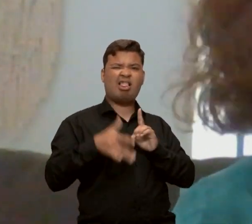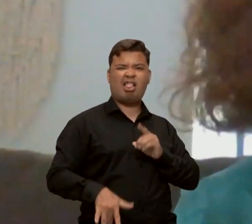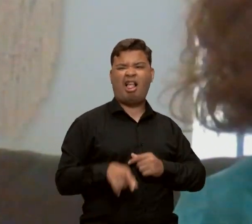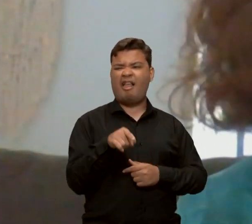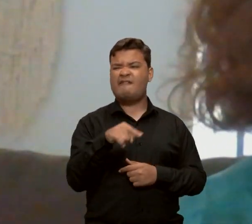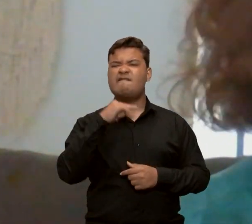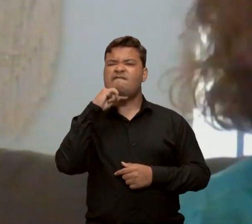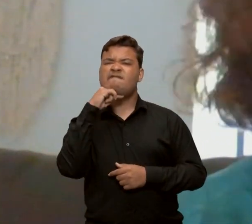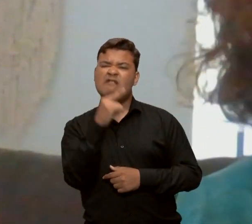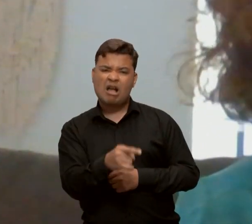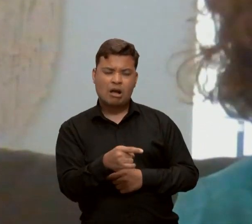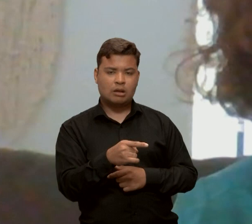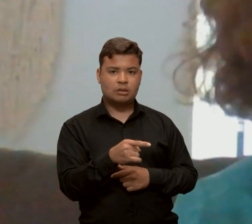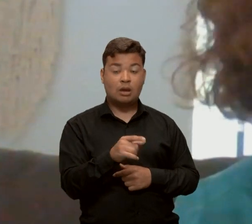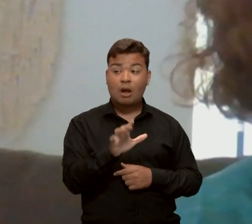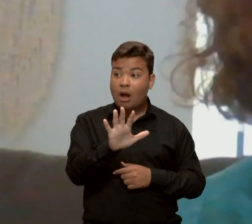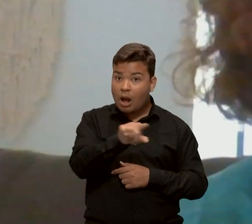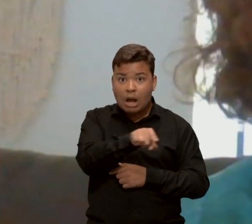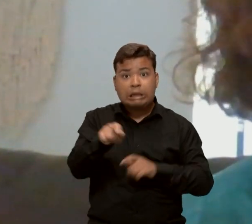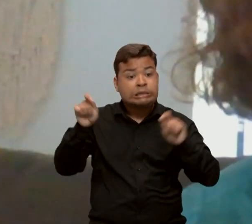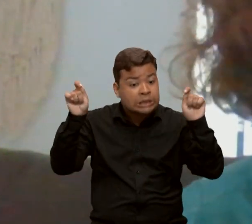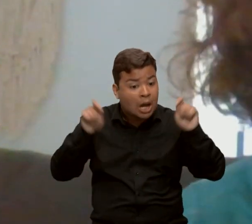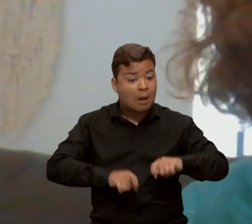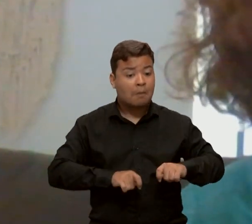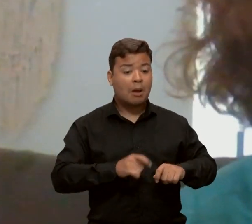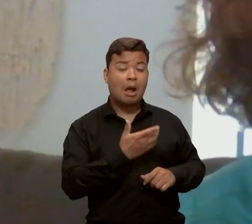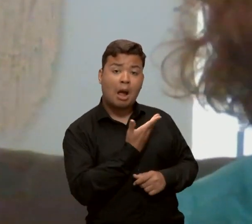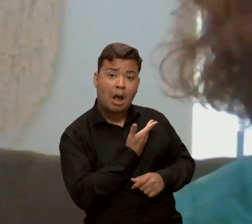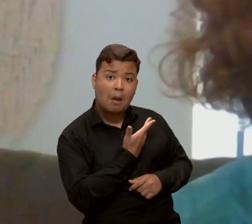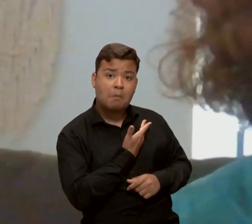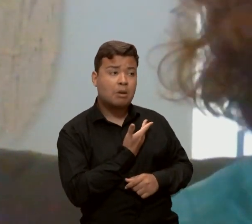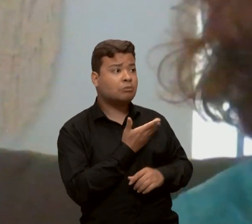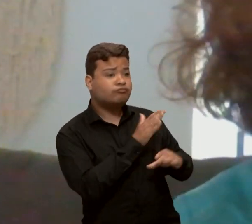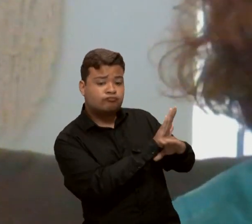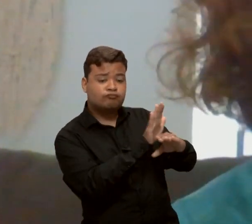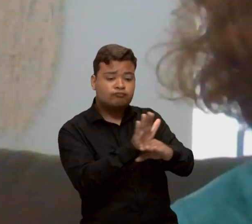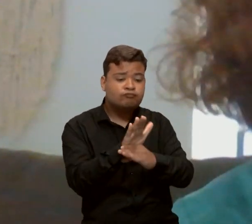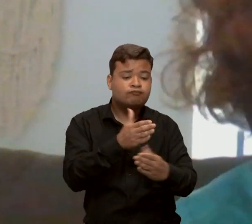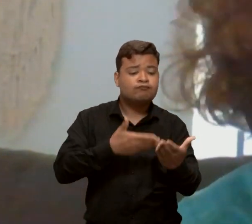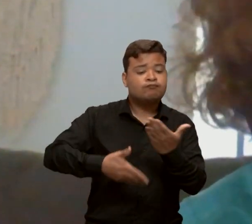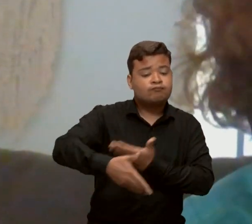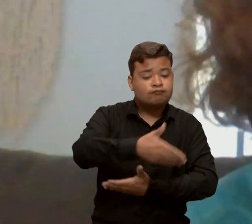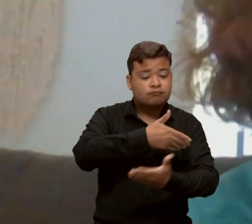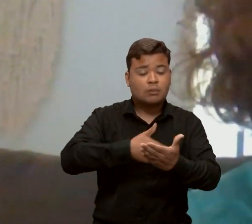seus colegas, dos seus amigos, e é mais uma rede de proteção